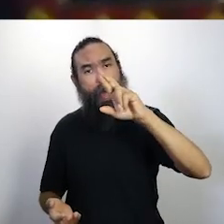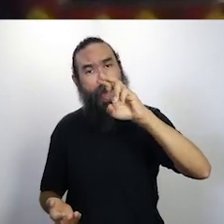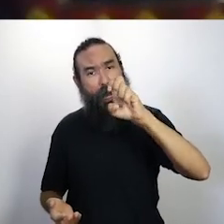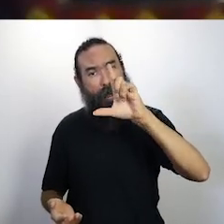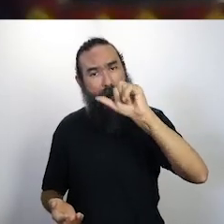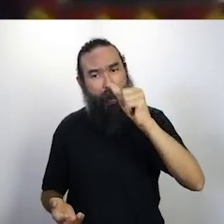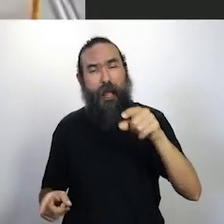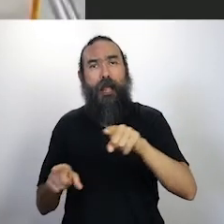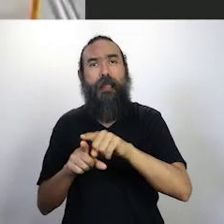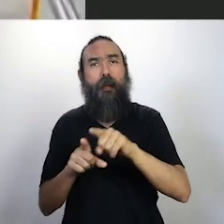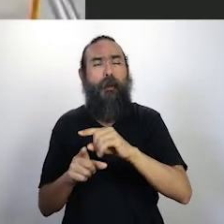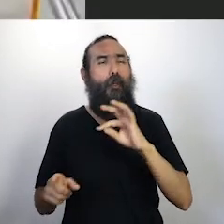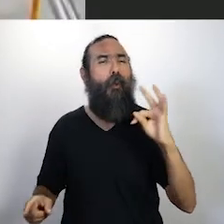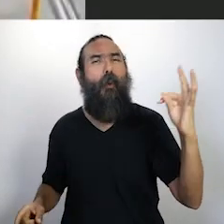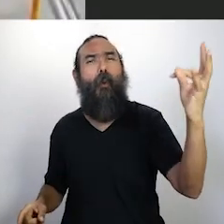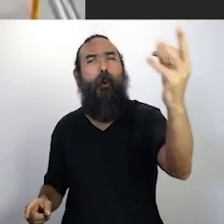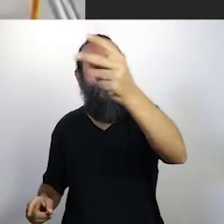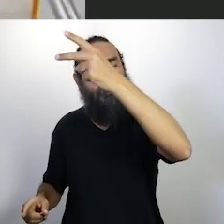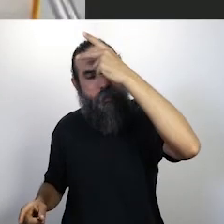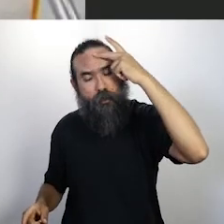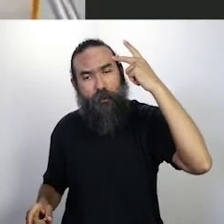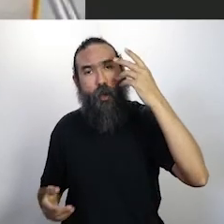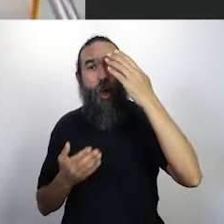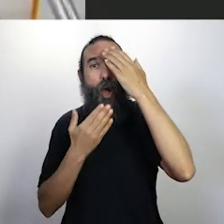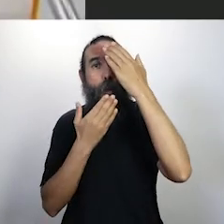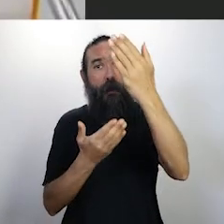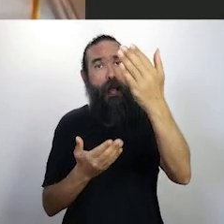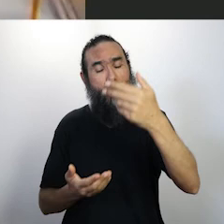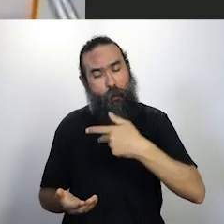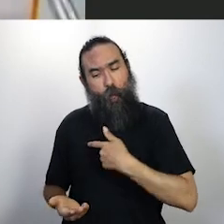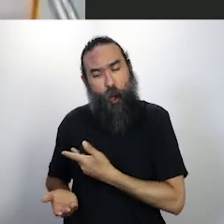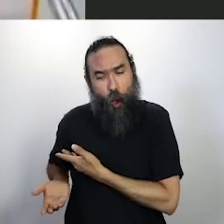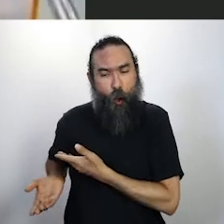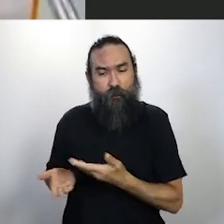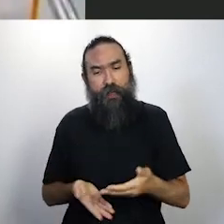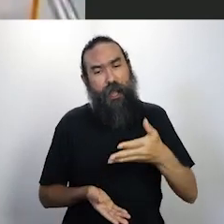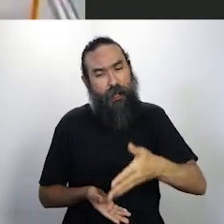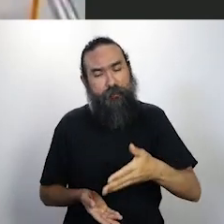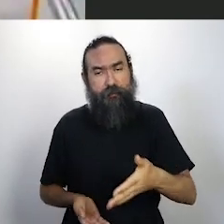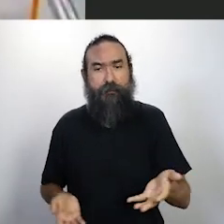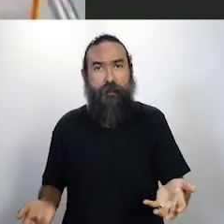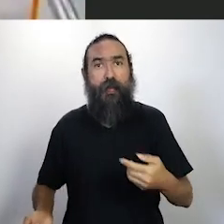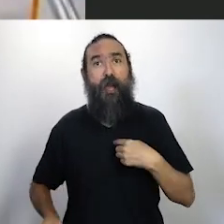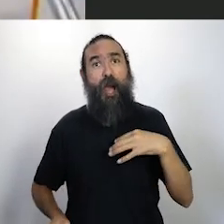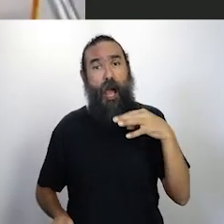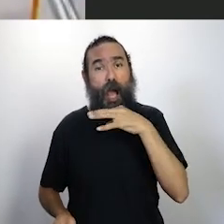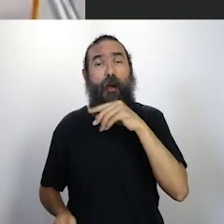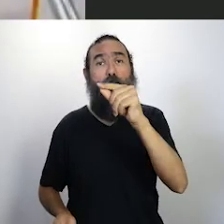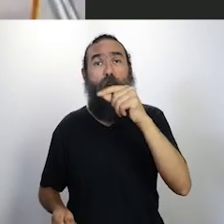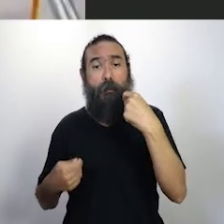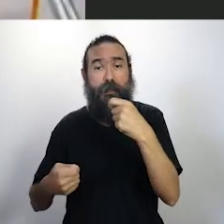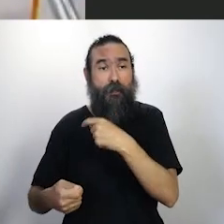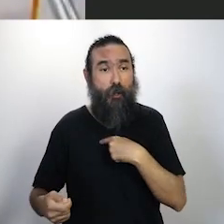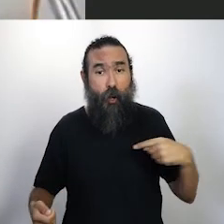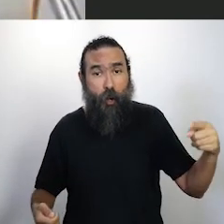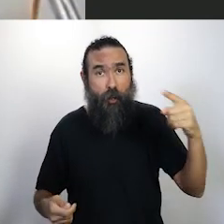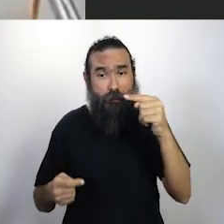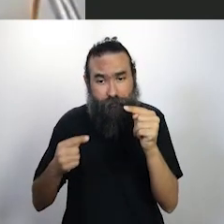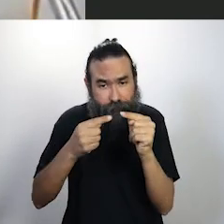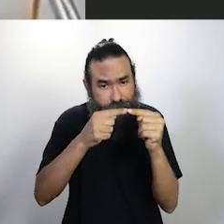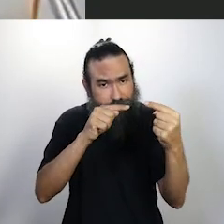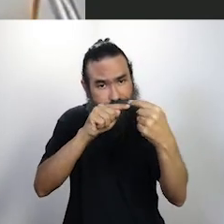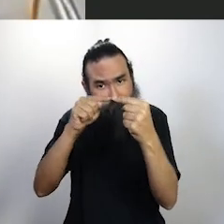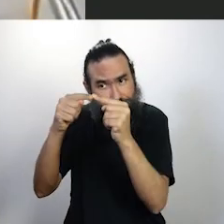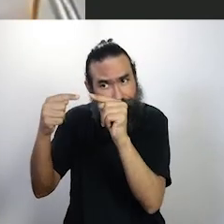agradeço a oportunidade e eu acho que é assim é afirmar princípios sobretudo os princípios democráticos em que a